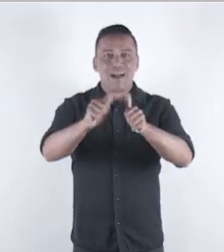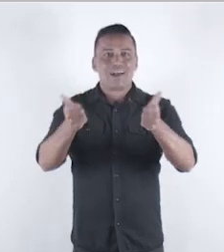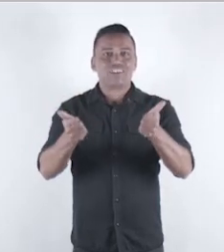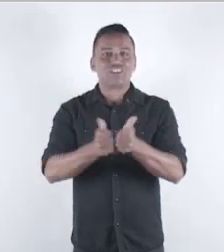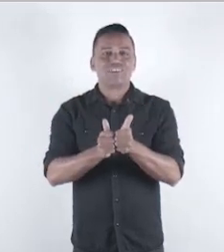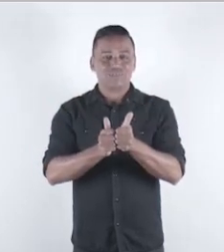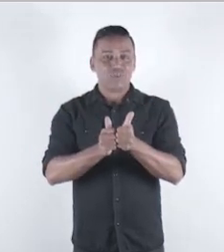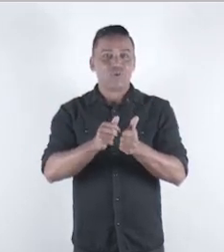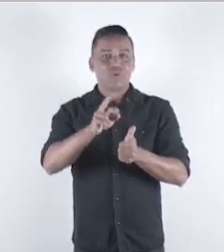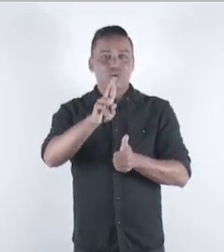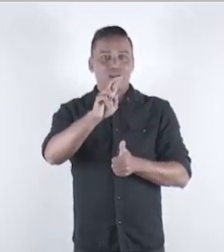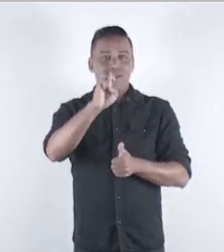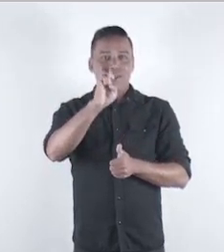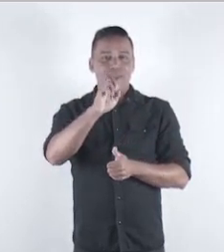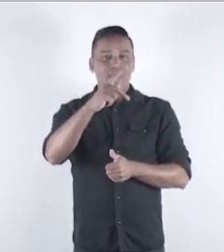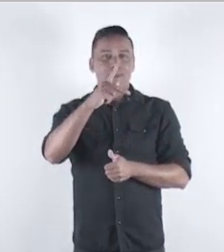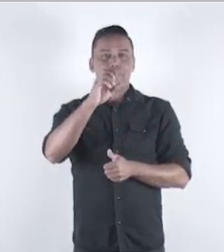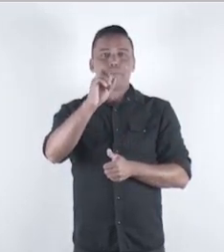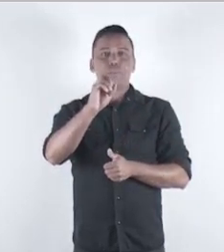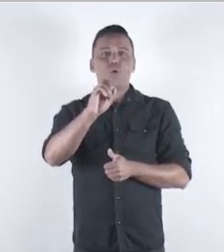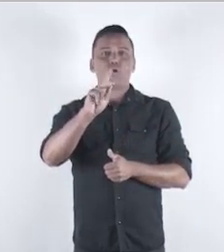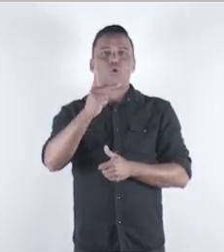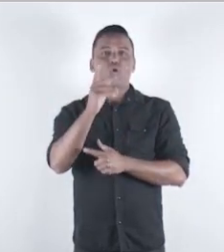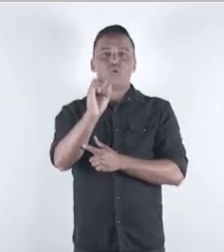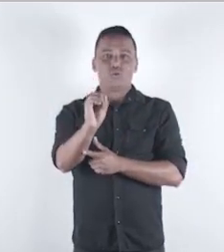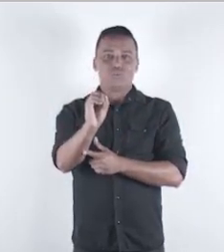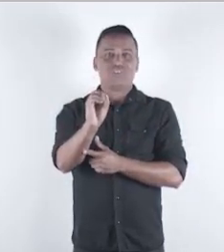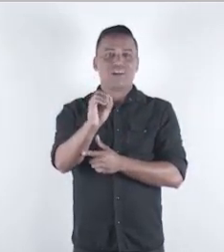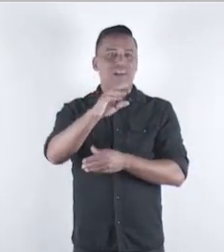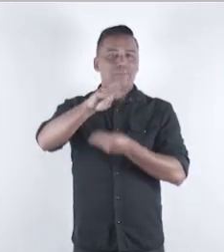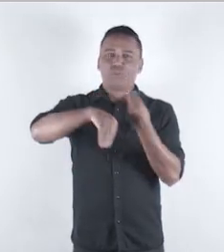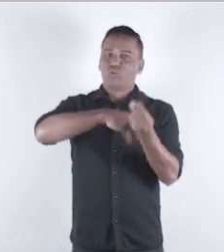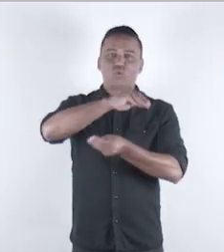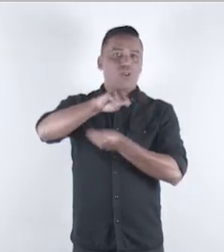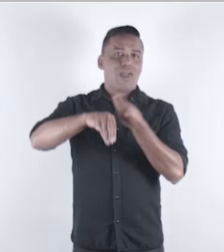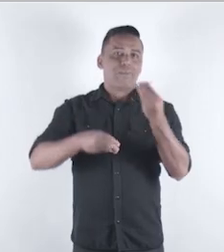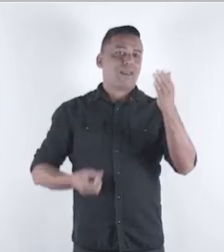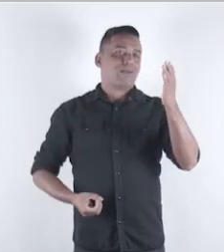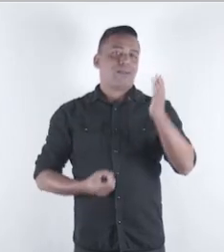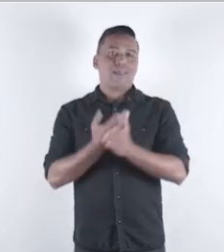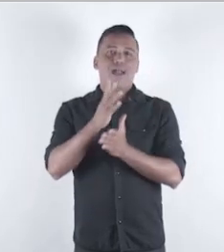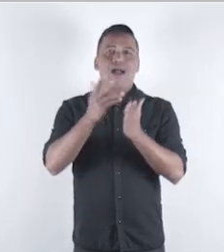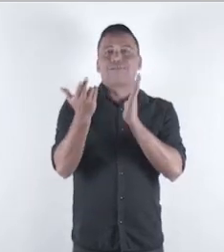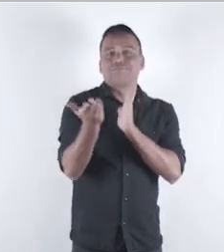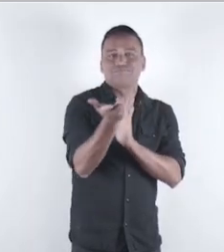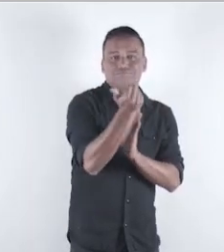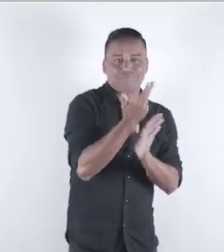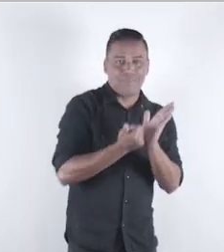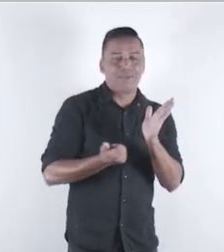exemplo. E dei essa misturada para chegar no resultado do nosso livro.